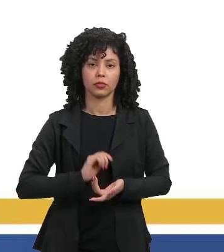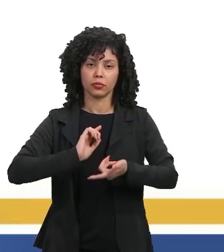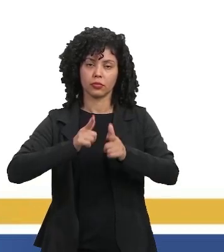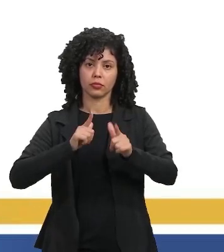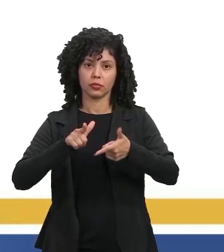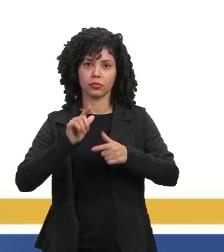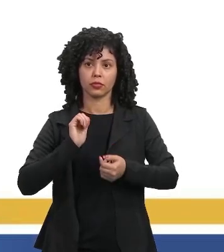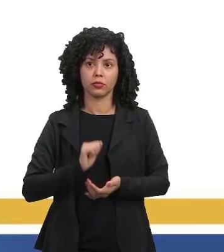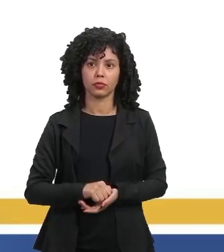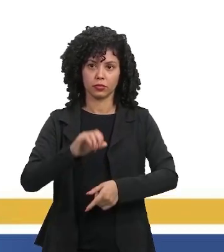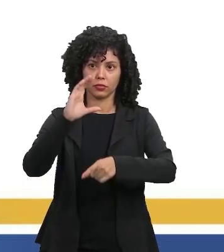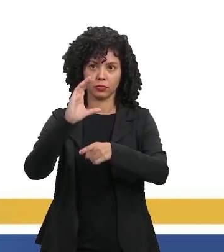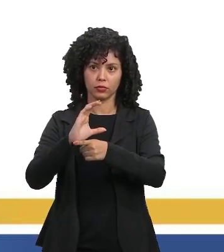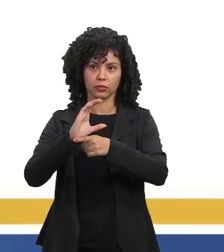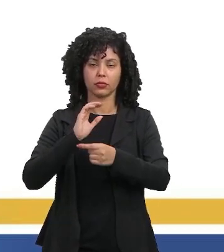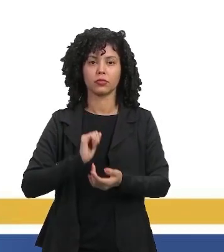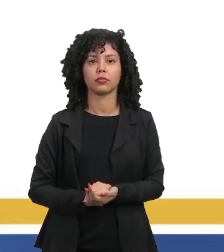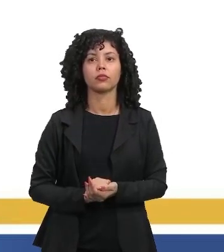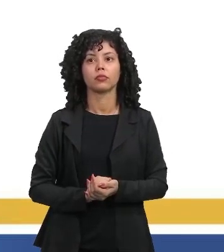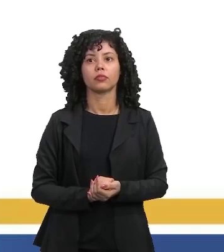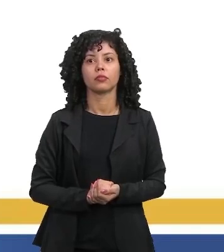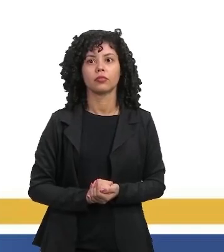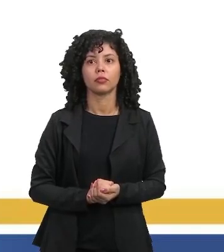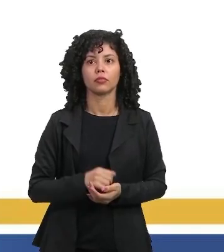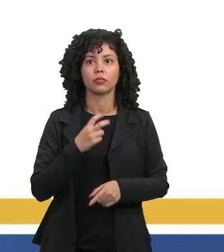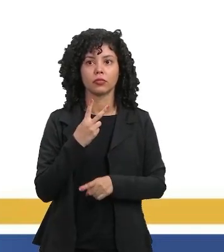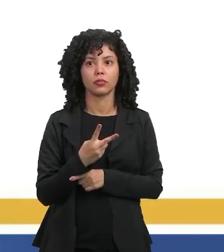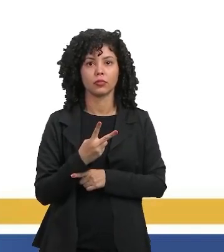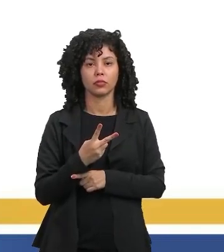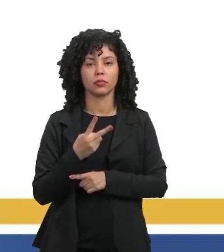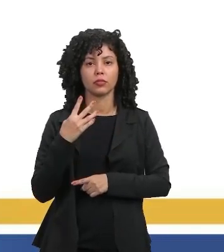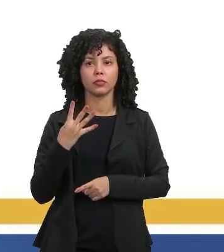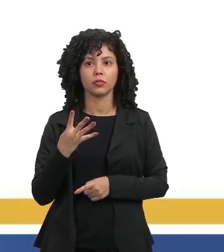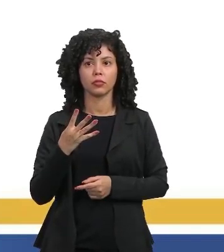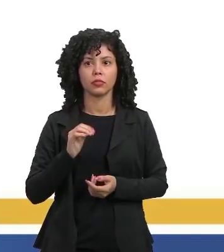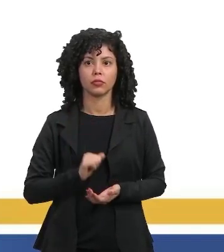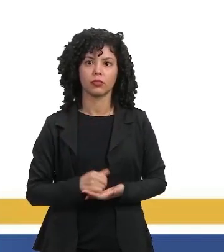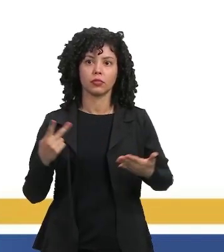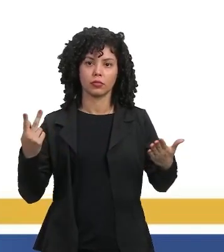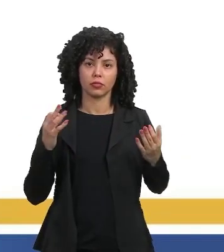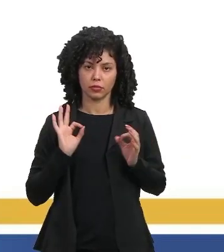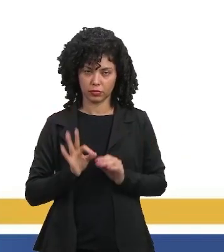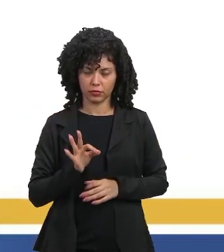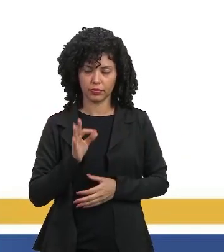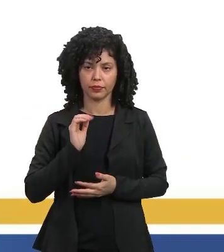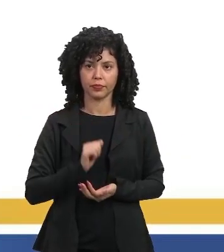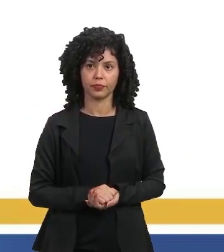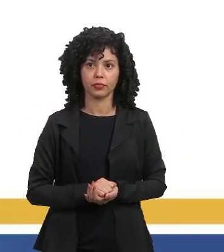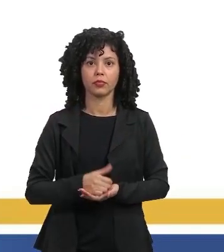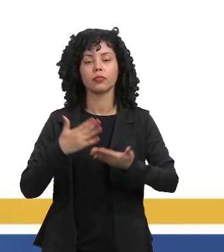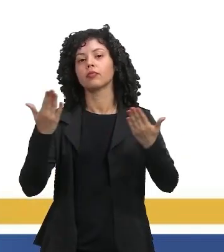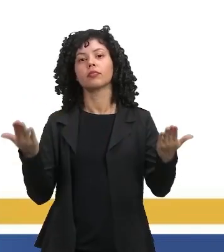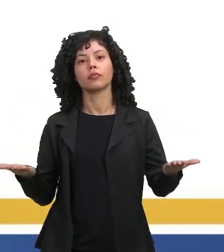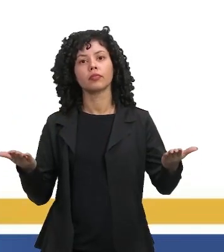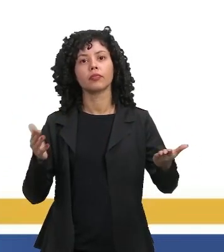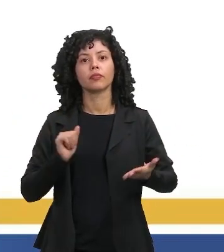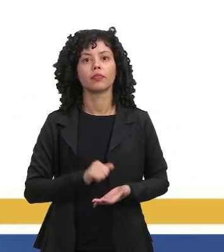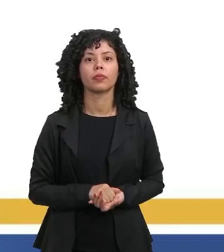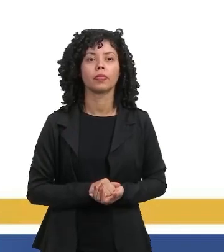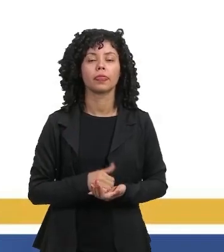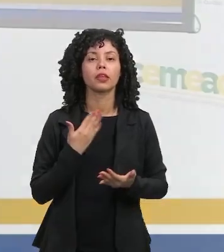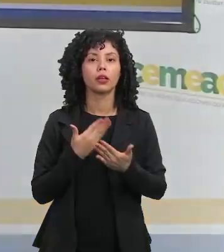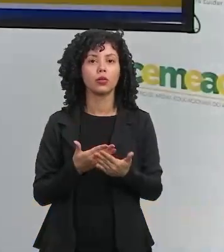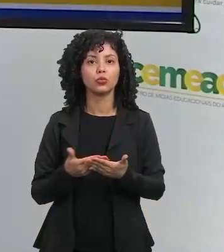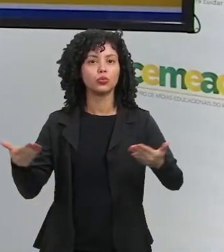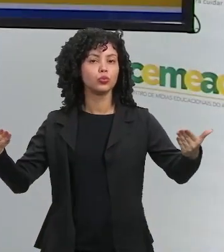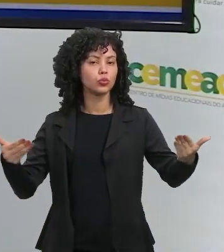Gabarito, letra C, né? A 2 e a 4 estão corretas. Então, pessoal, a